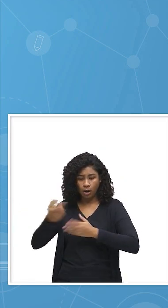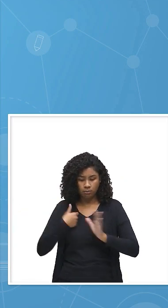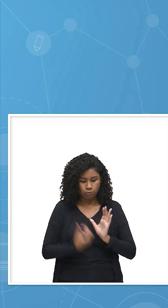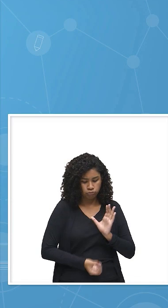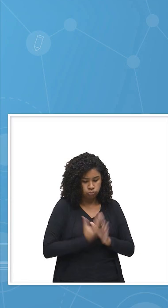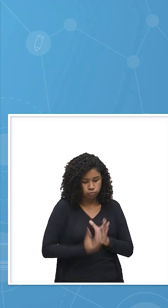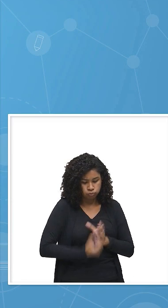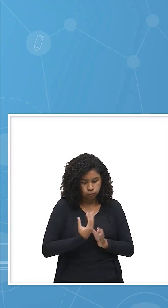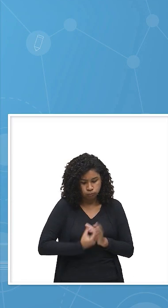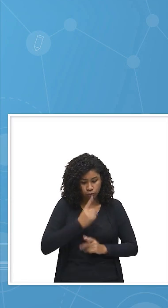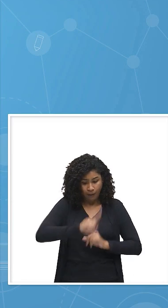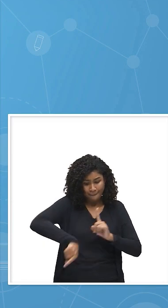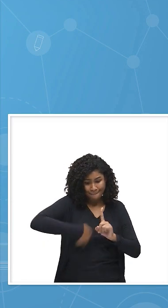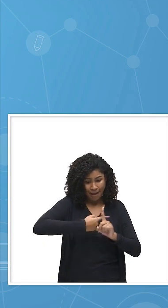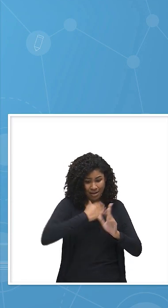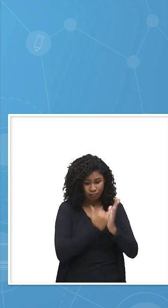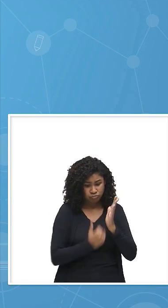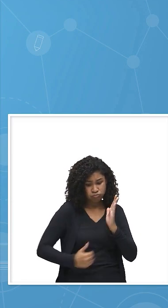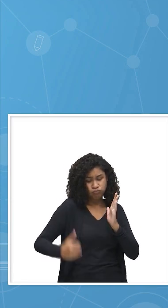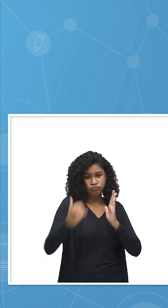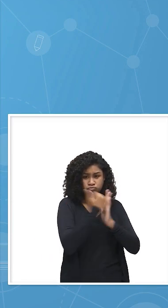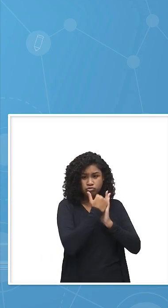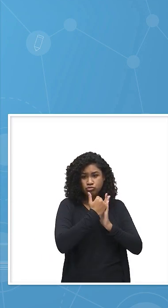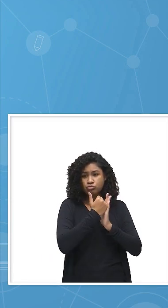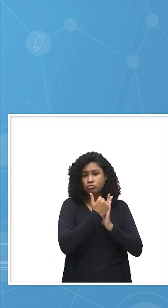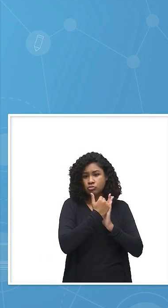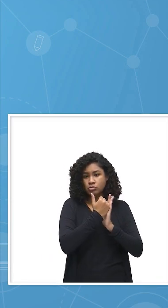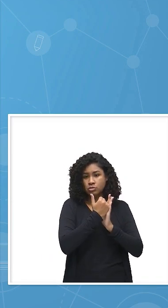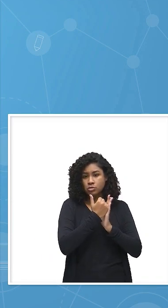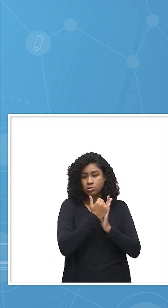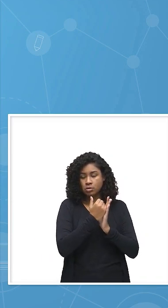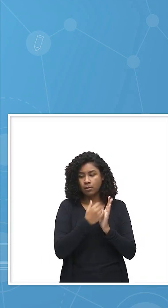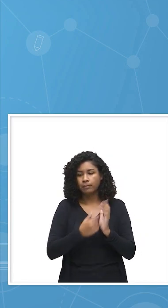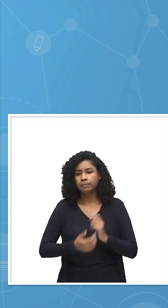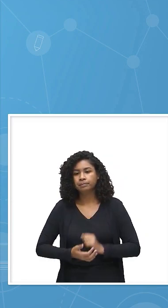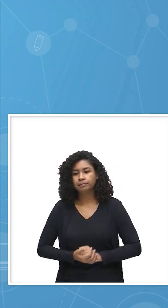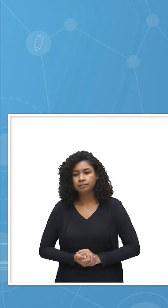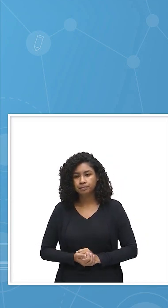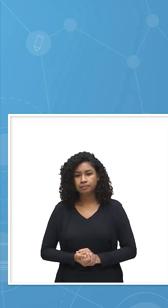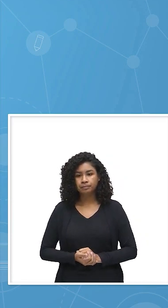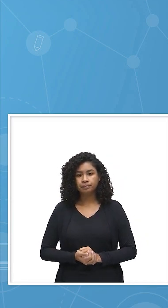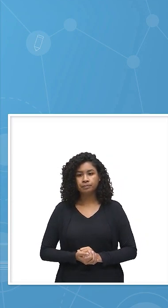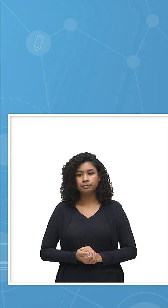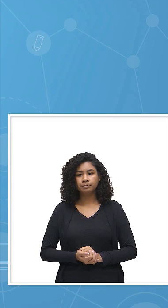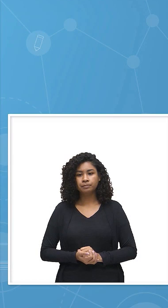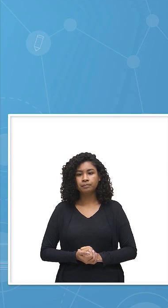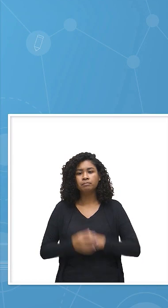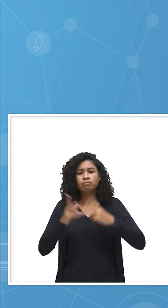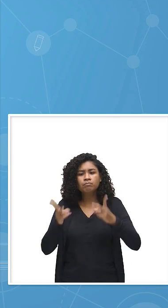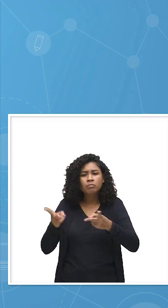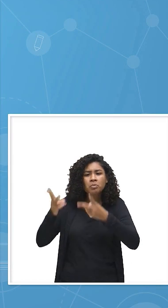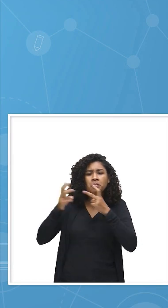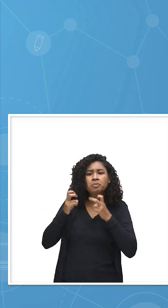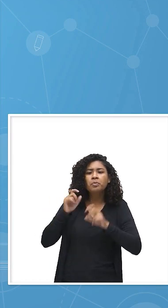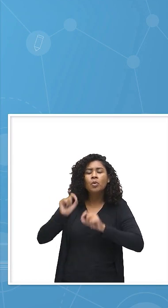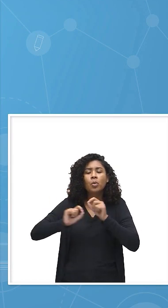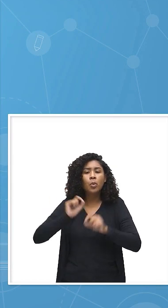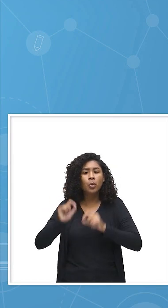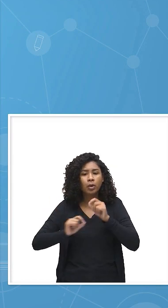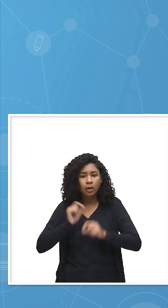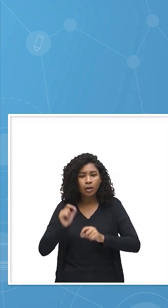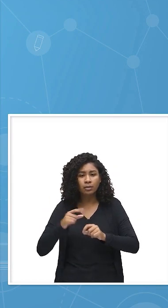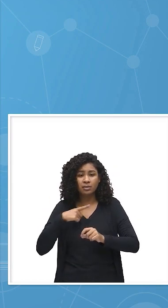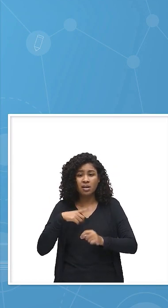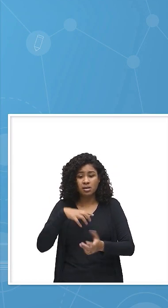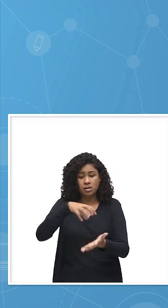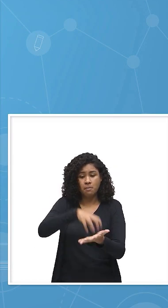produzir mais do que eu necessito para sobreviver, né? E a gente vai ver que esses grupos